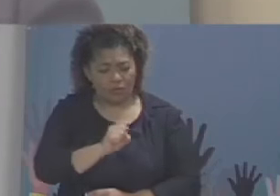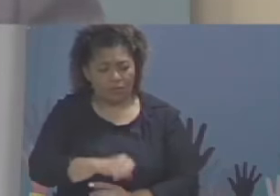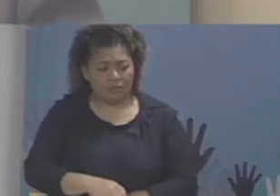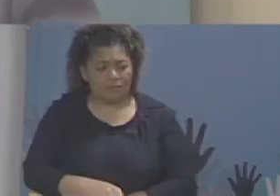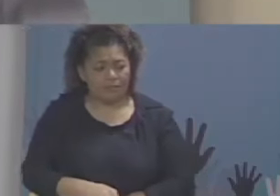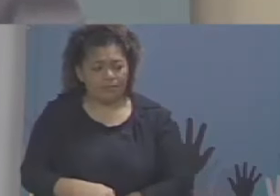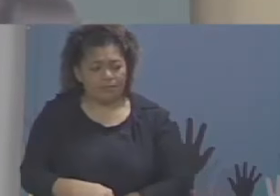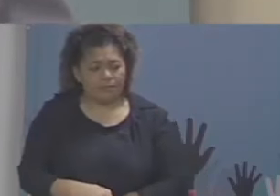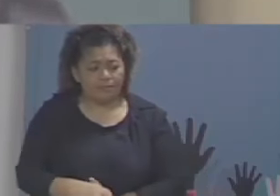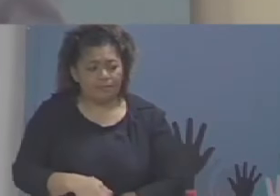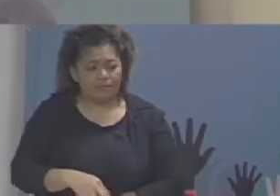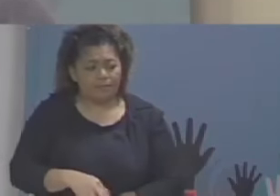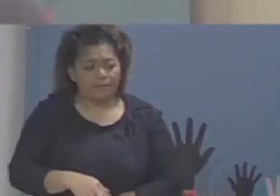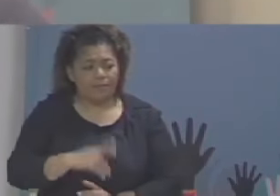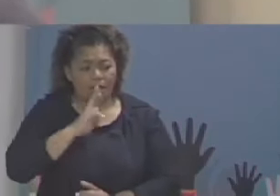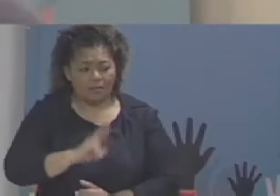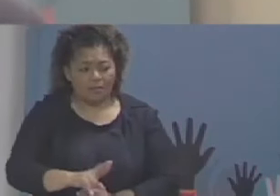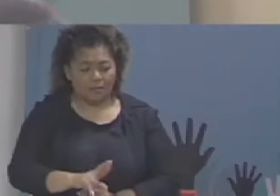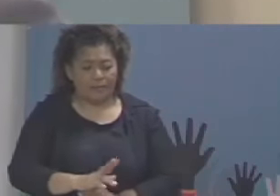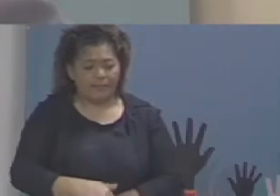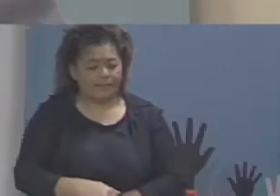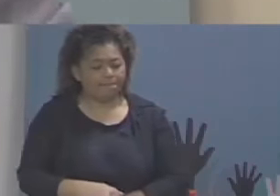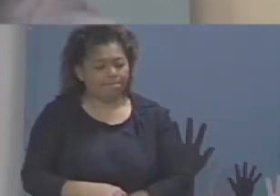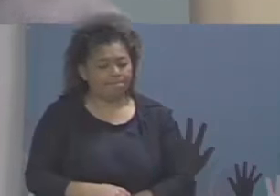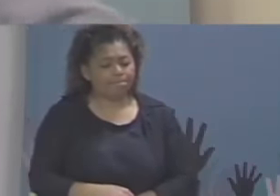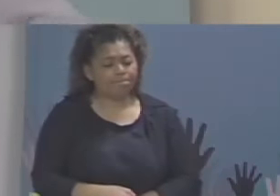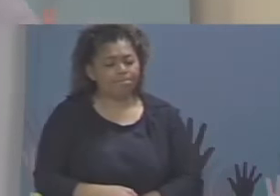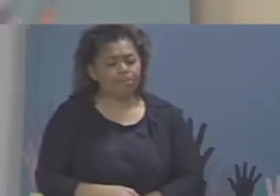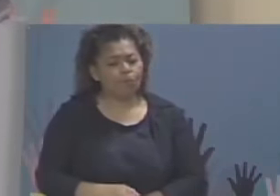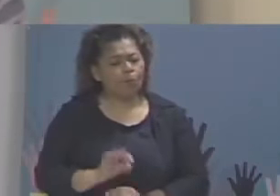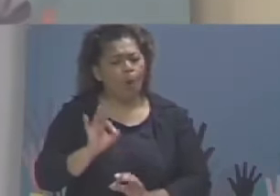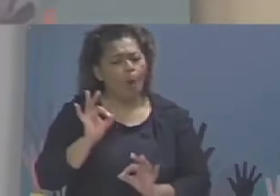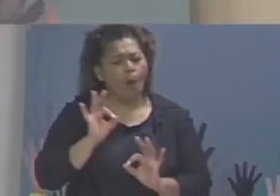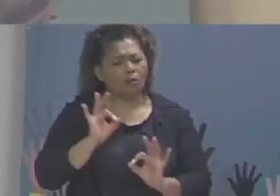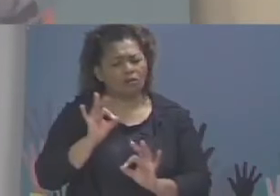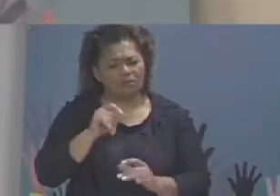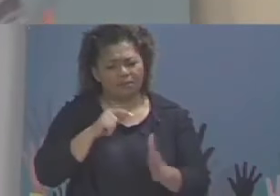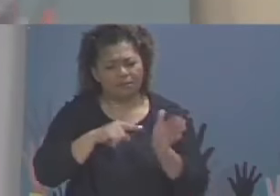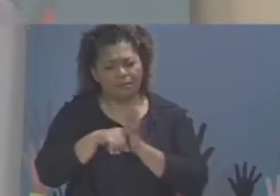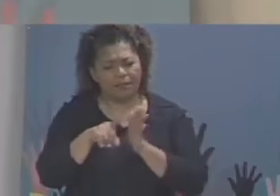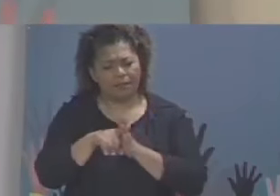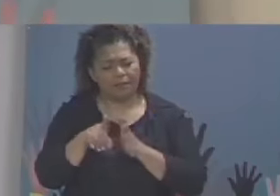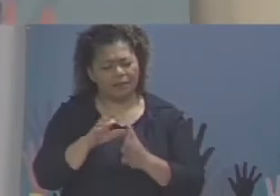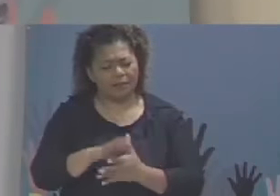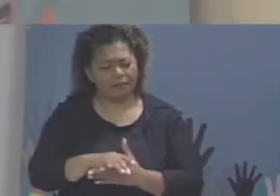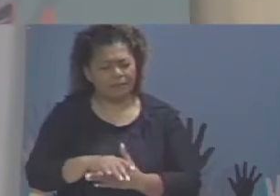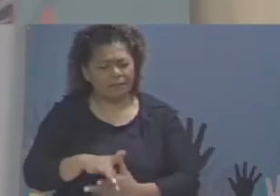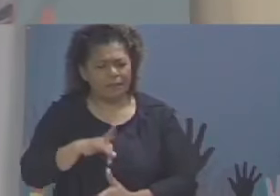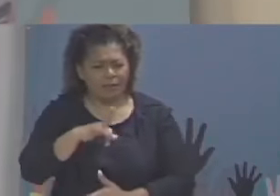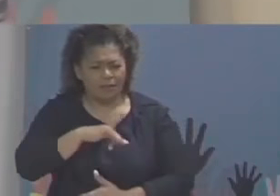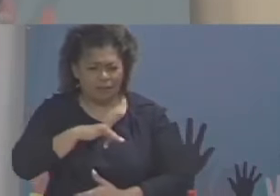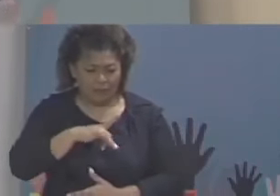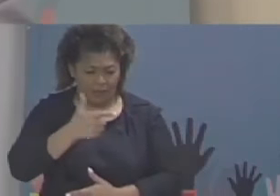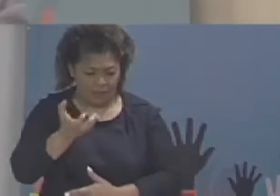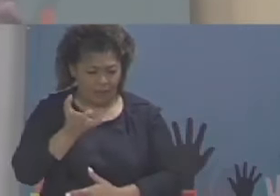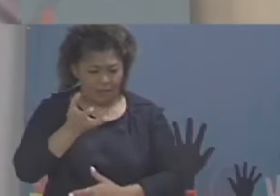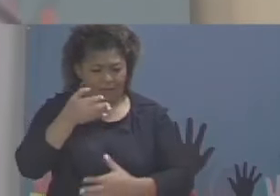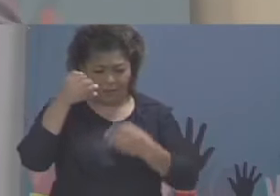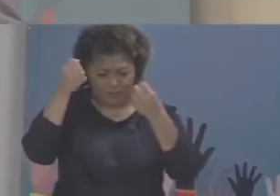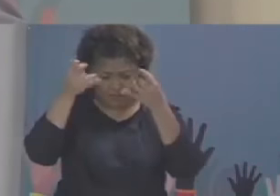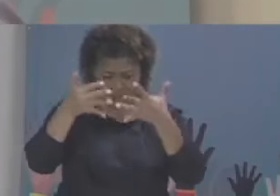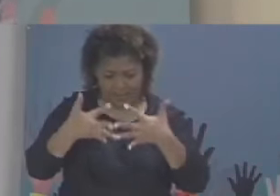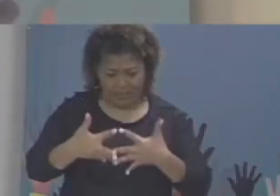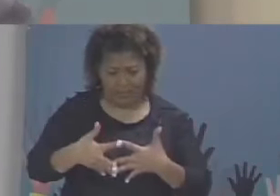30, candidato. Oi, Sancil. Ótima pergunta. Agradeço pela oportunidade de a gente explicar o que a gente pensa sobre esse